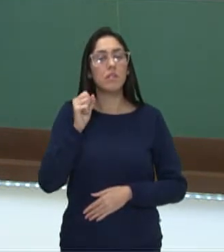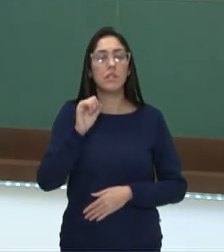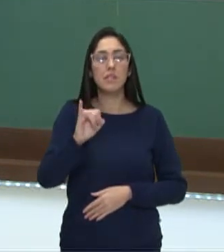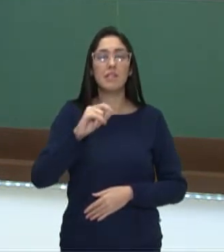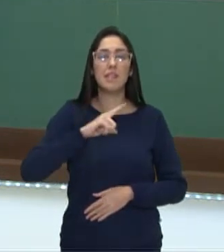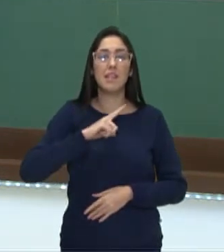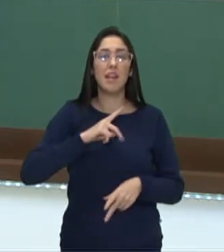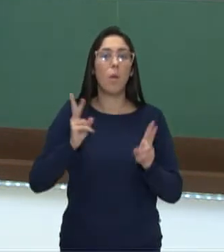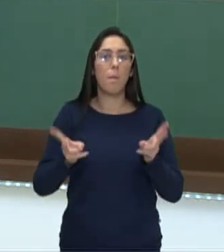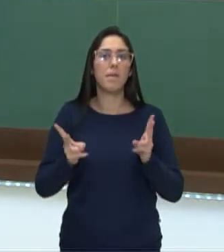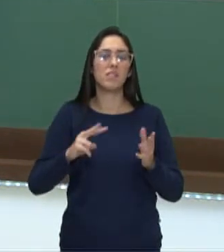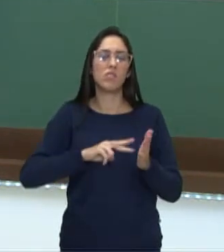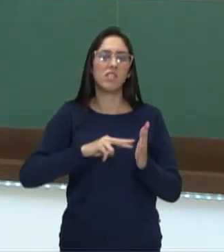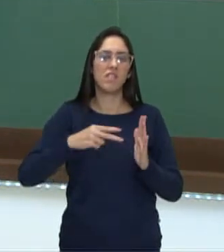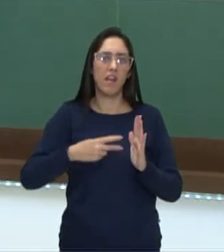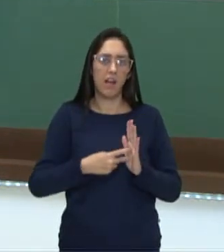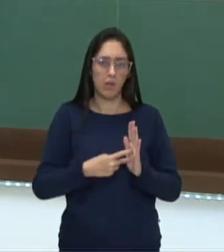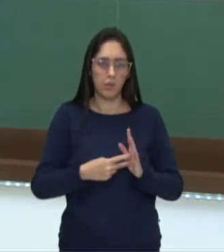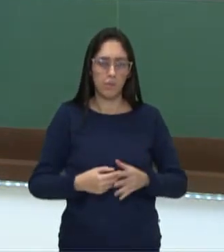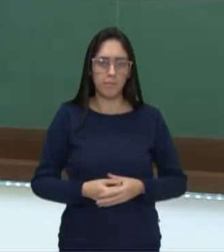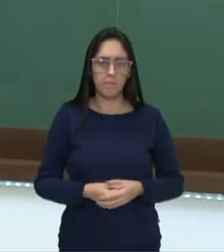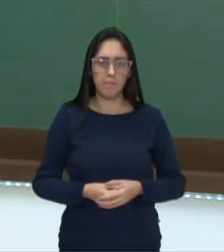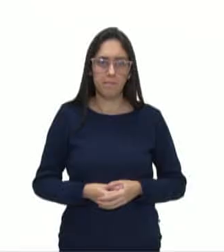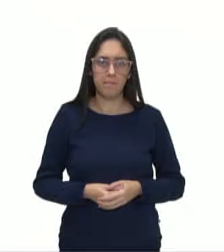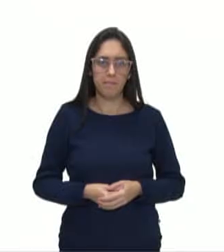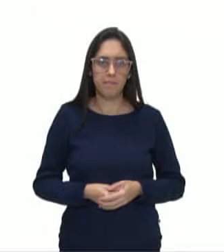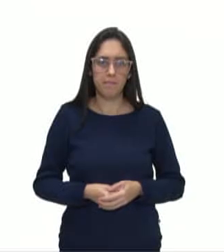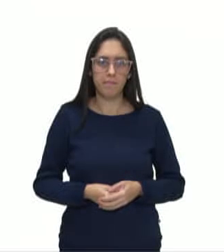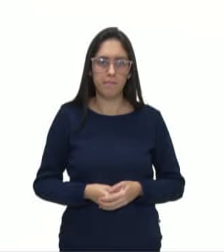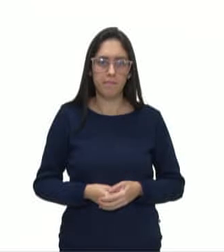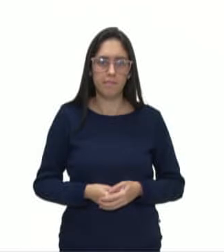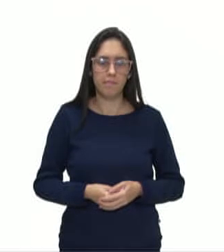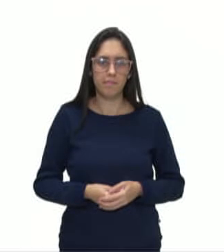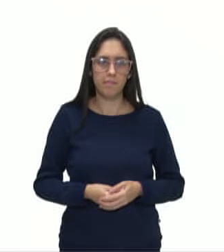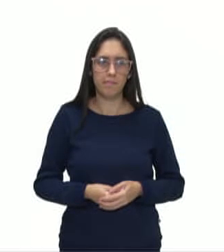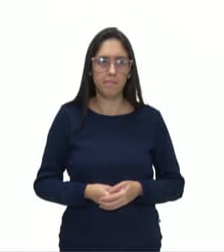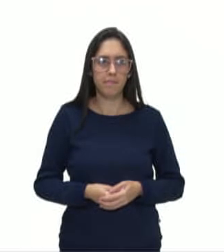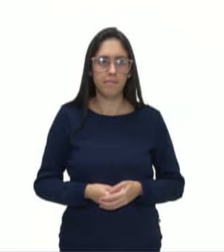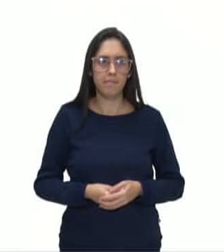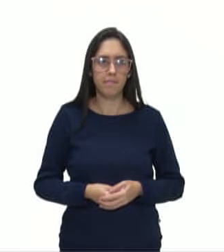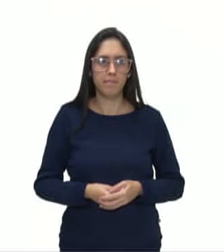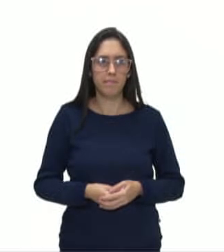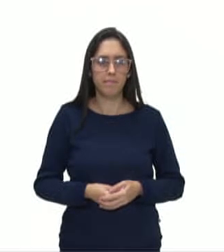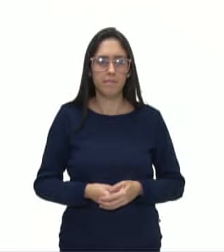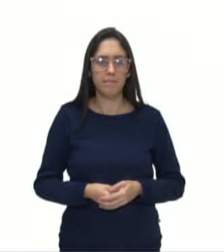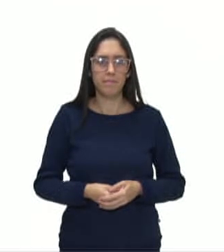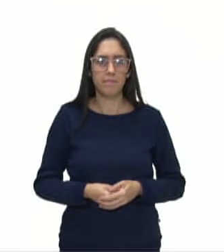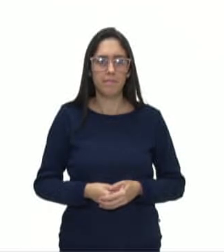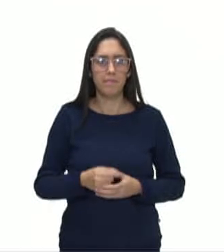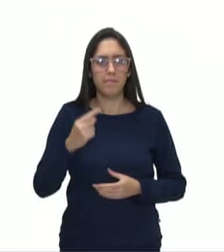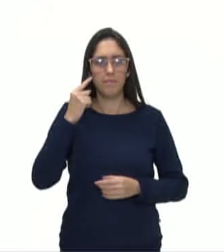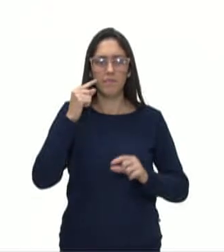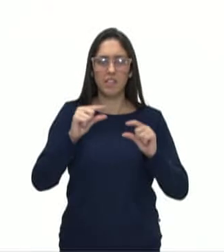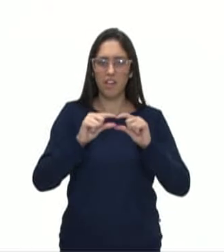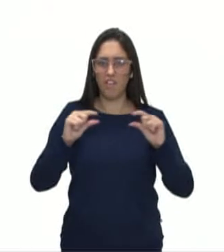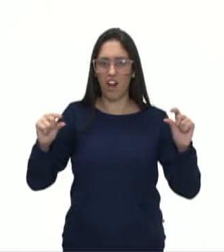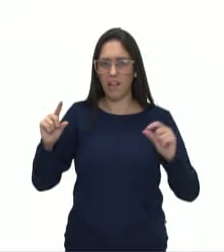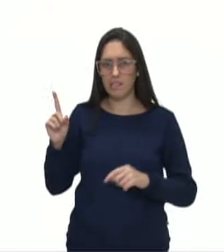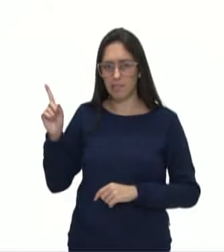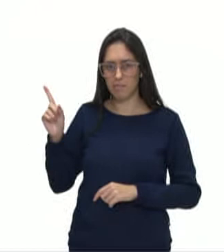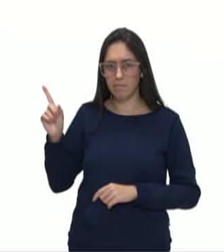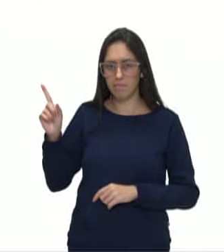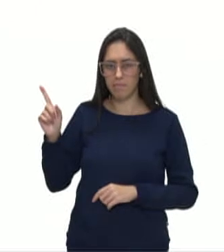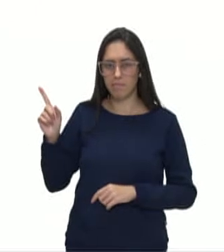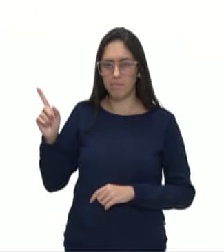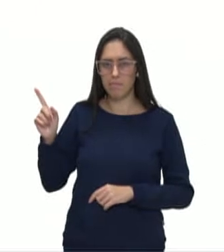mismo significado. Quando hablo acá, vivir en un mundo sumergido lleno